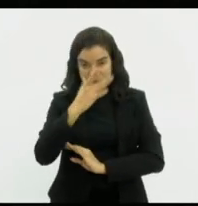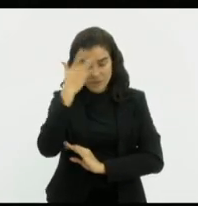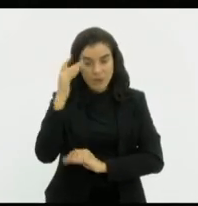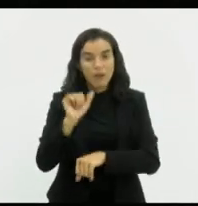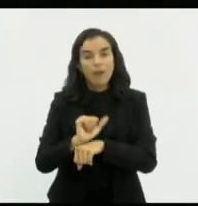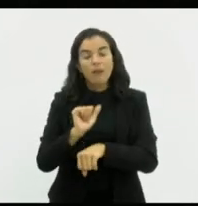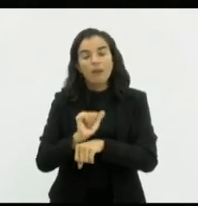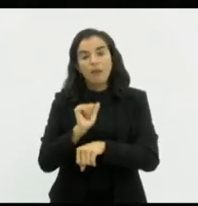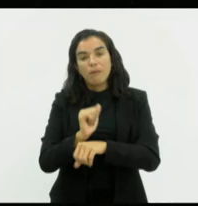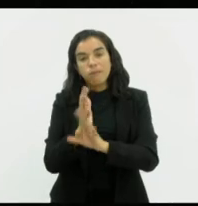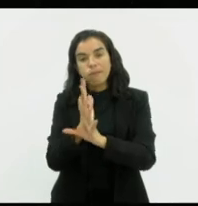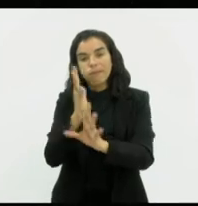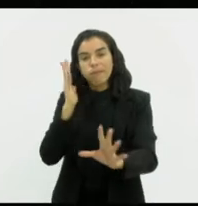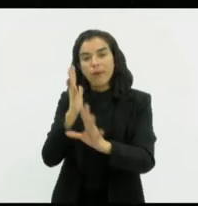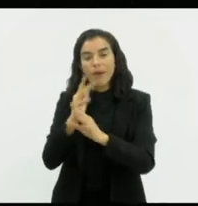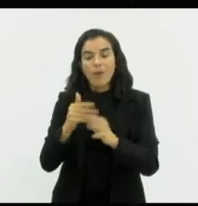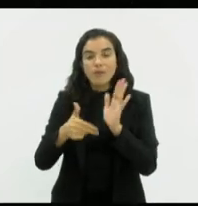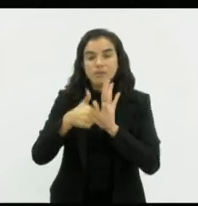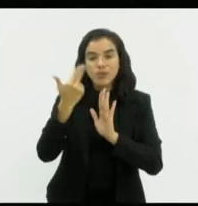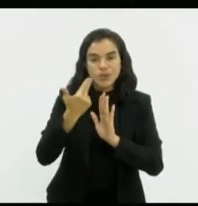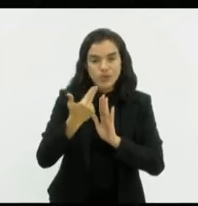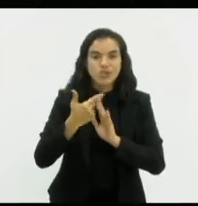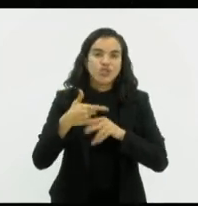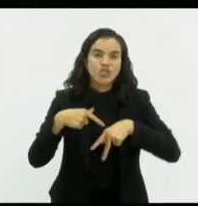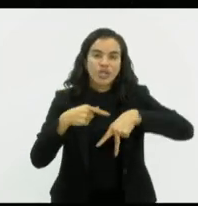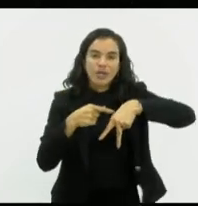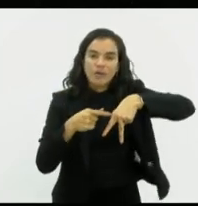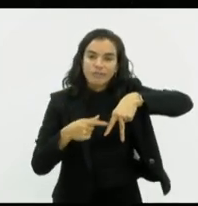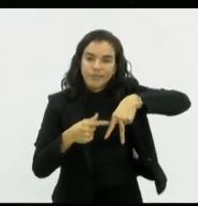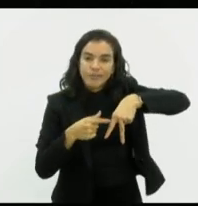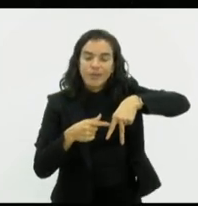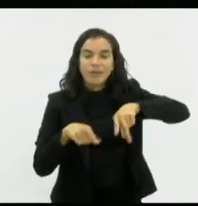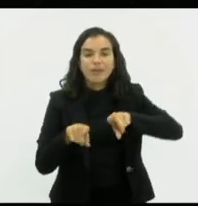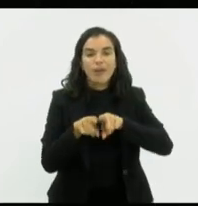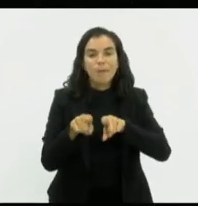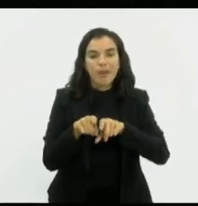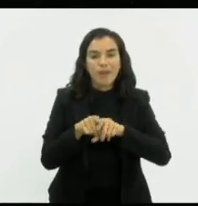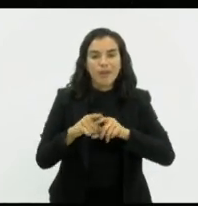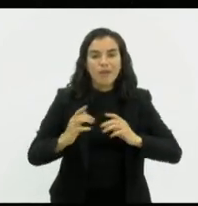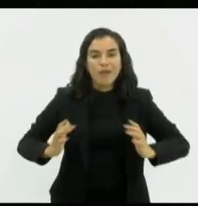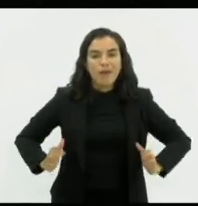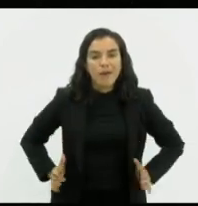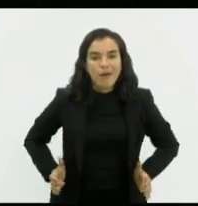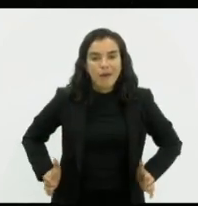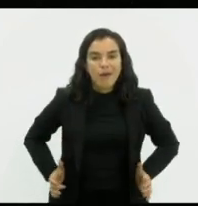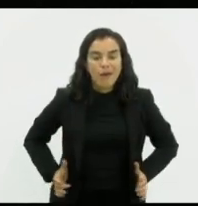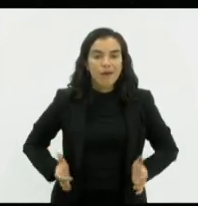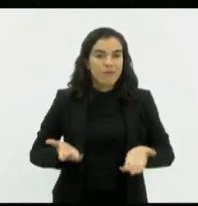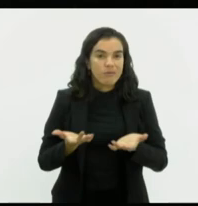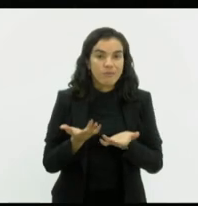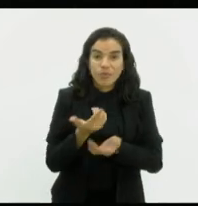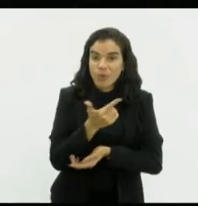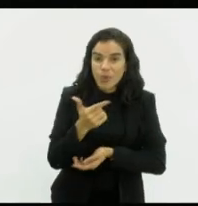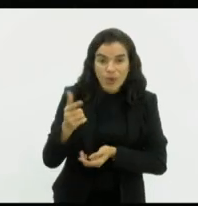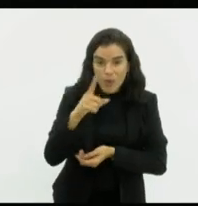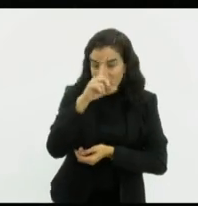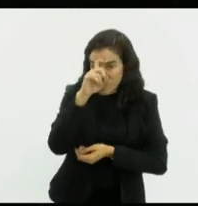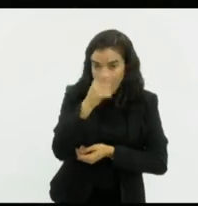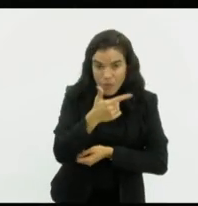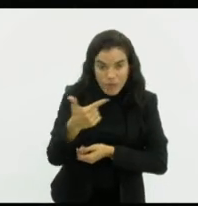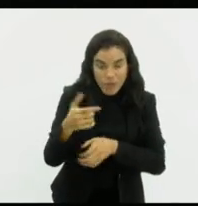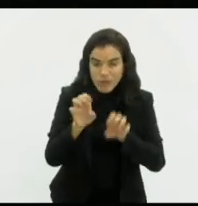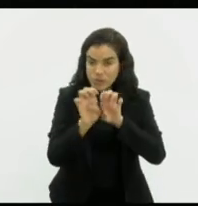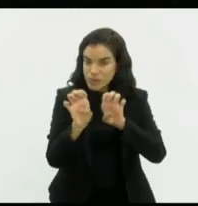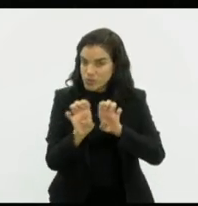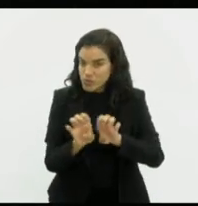cirurgia de fêmur, da mesma forma da cirurgia de quadril. Então, o hospital está totalmente